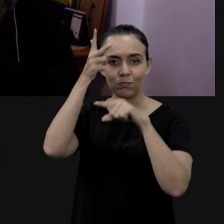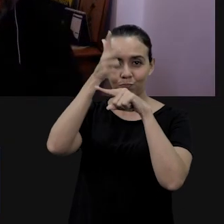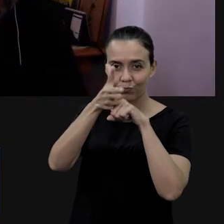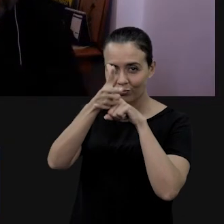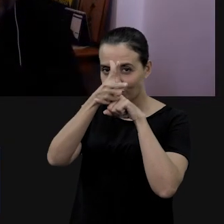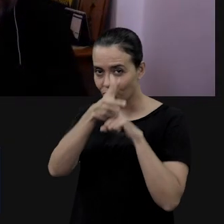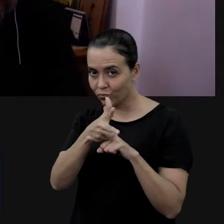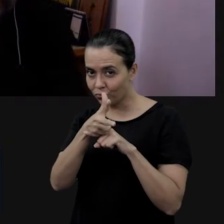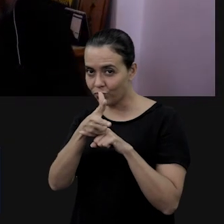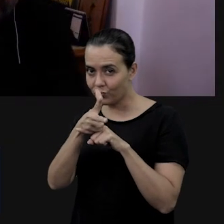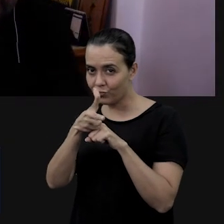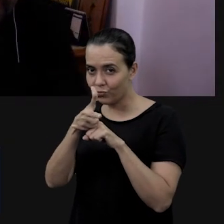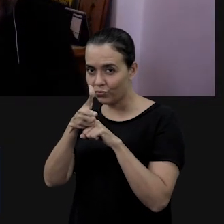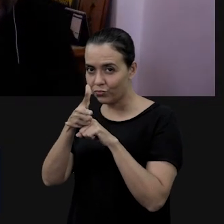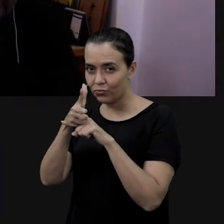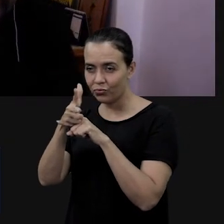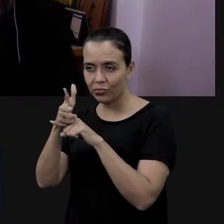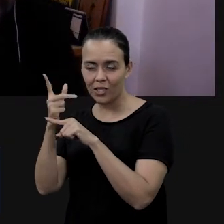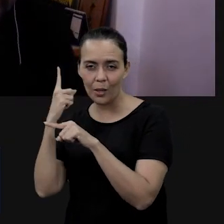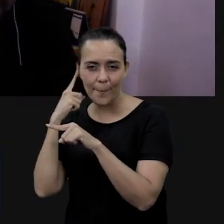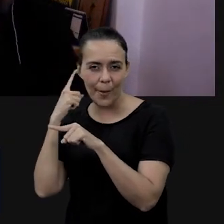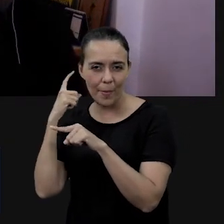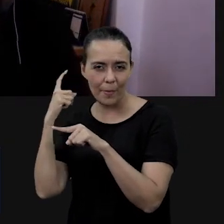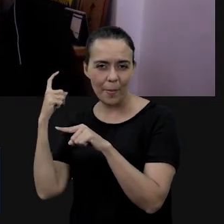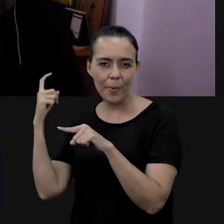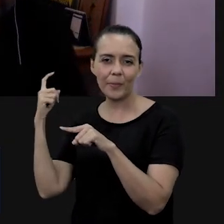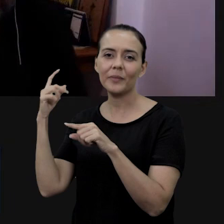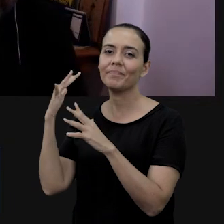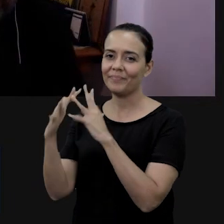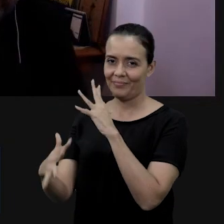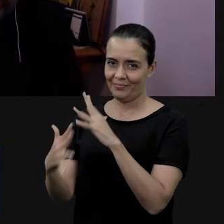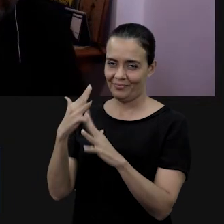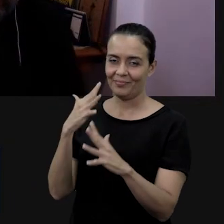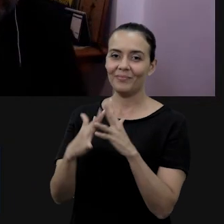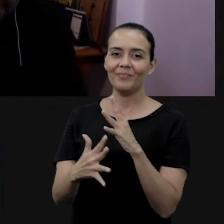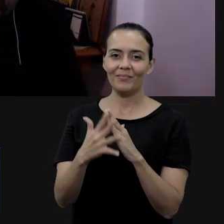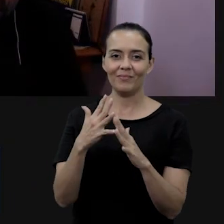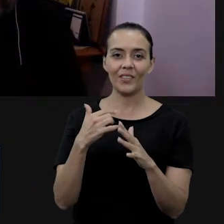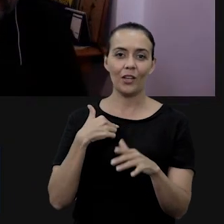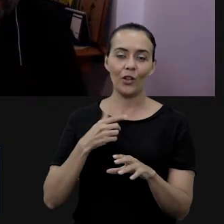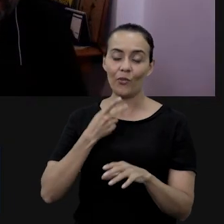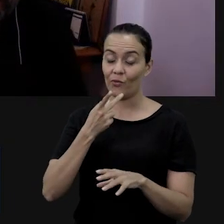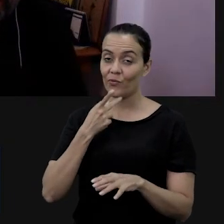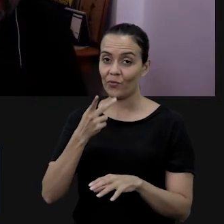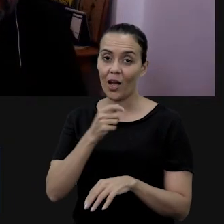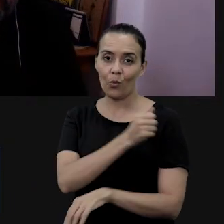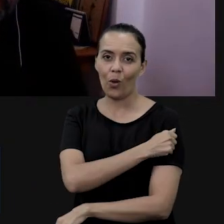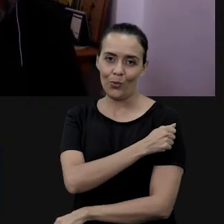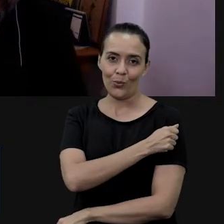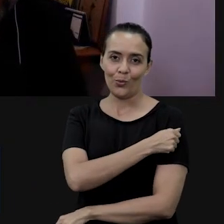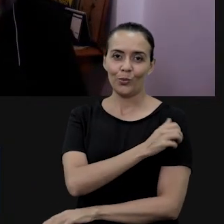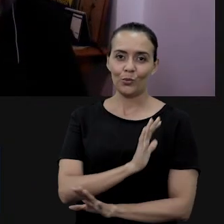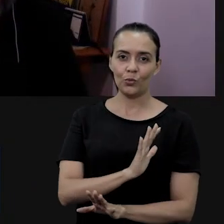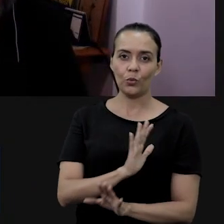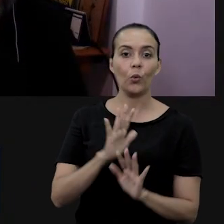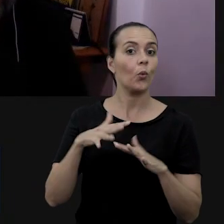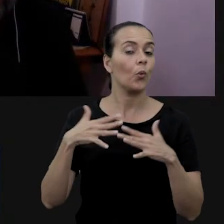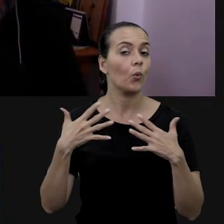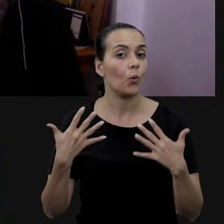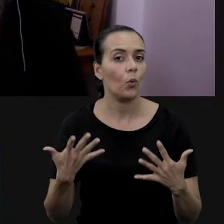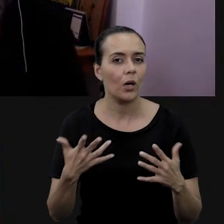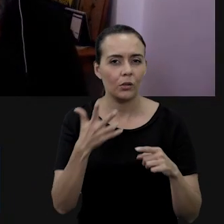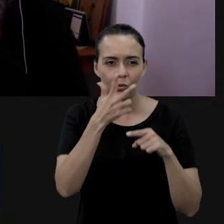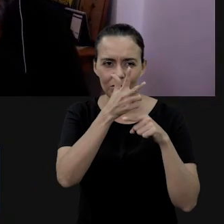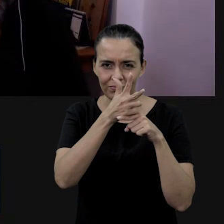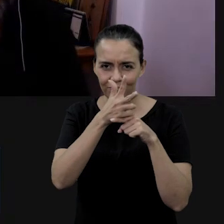rodando ali, o microfone aberto, realmente, Mas eu costumo falar para os alunos, né, cara, quando você tem uma